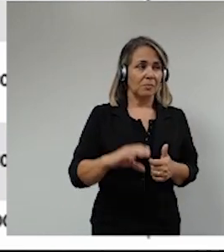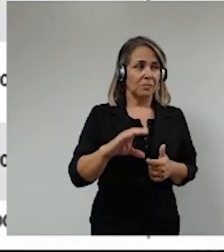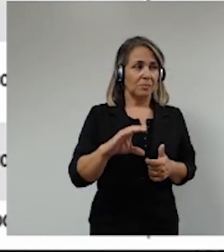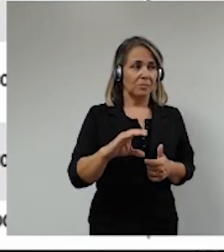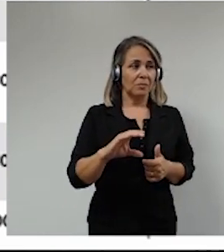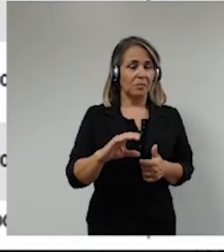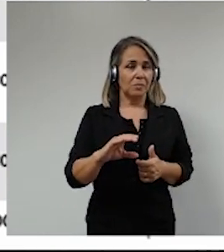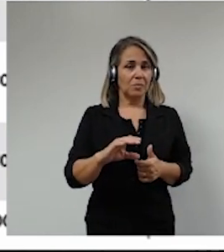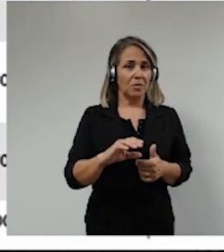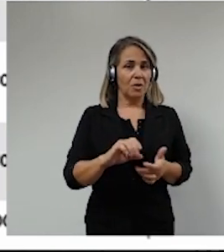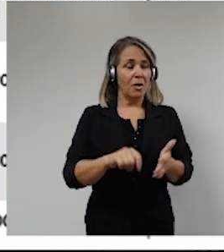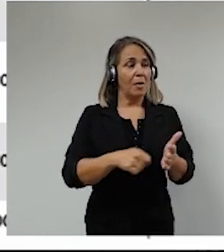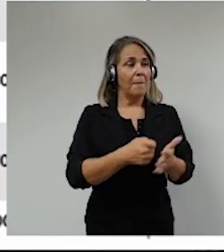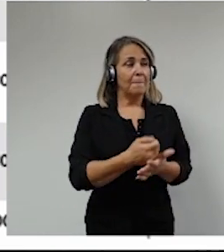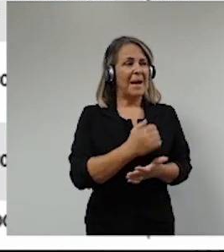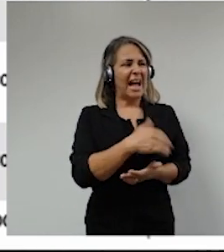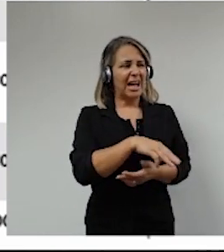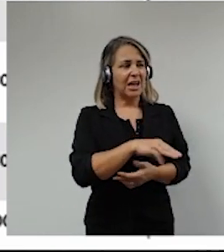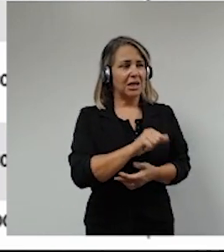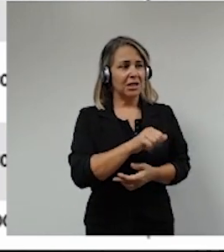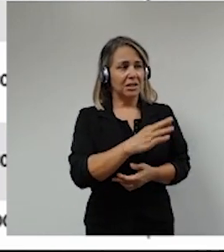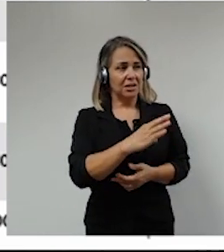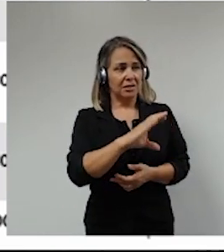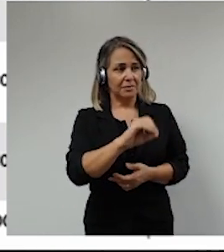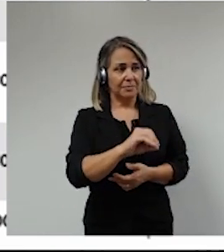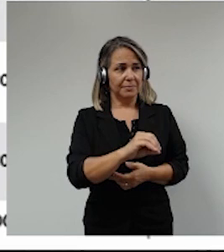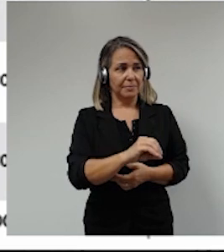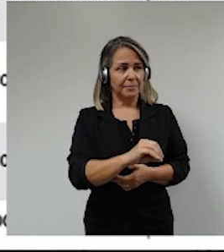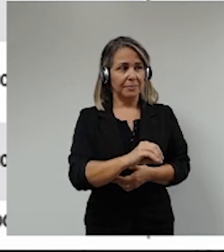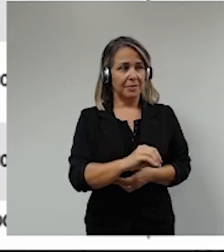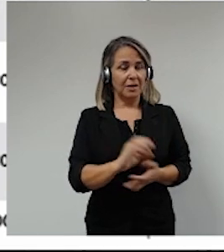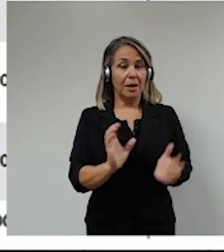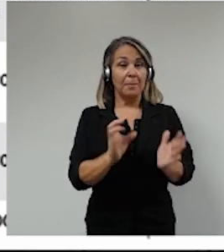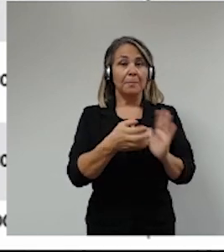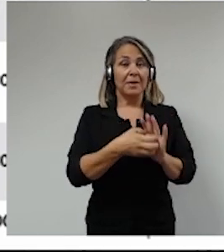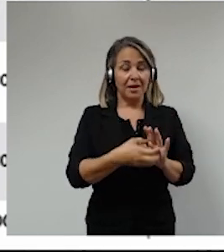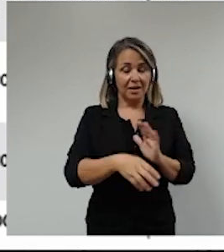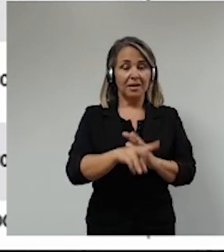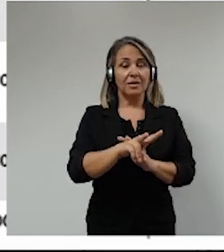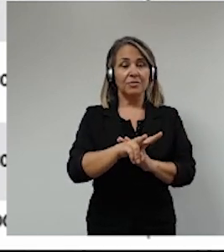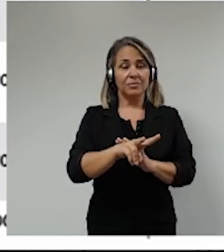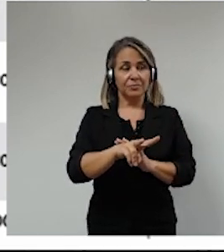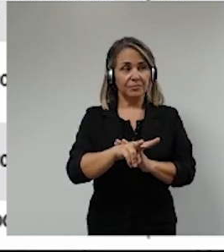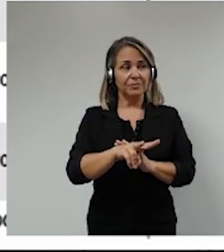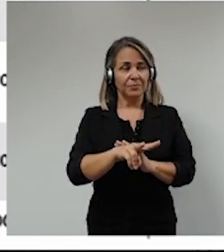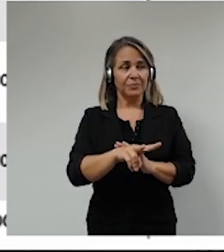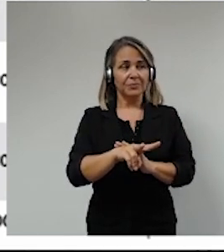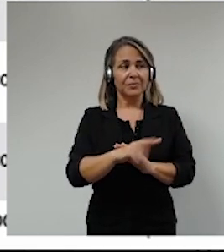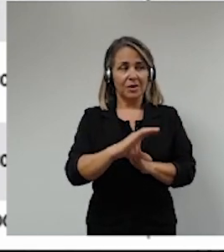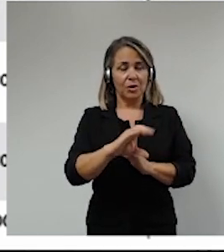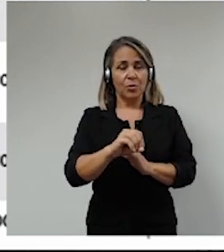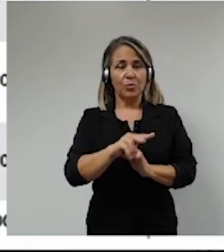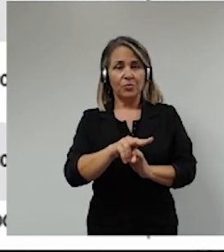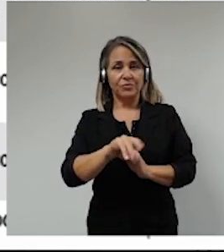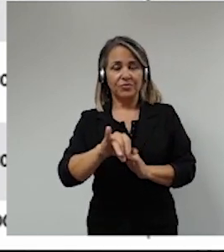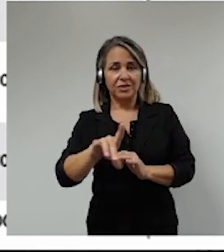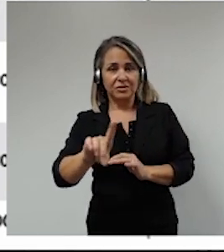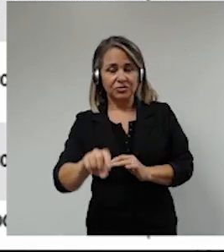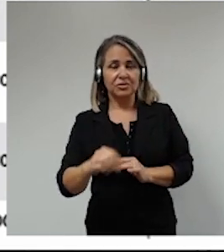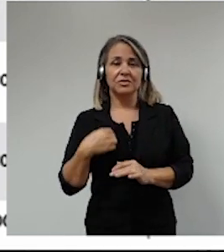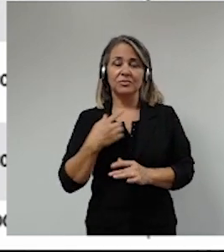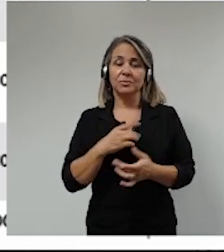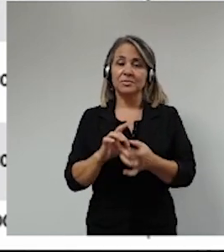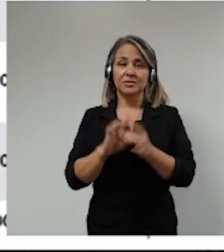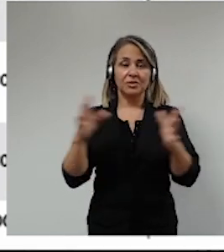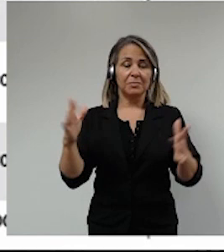tiveram marcas com vírus. E aí eu queria saber, depois no nosso debate, vou deixar aberto aqui já o nosso